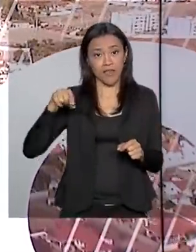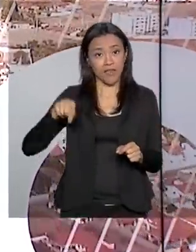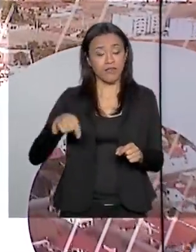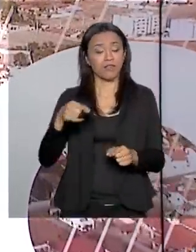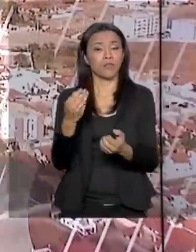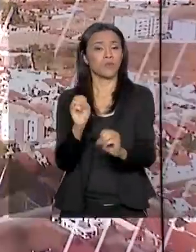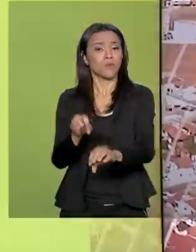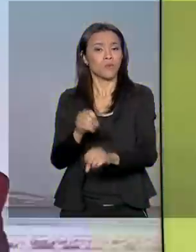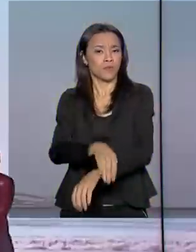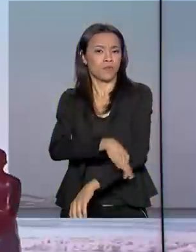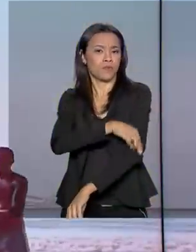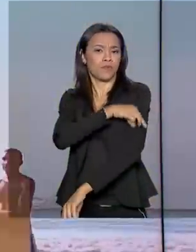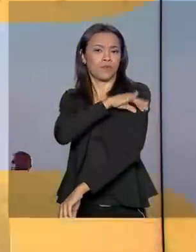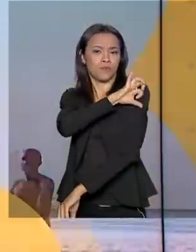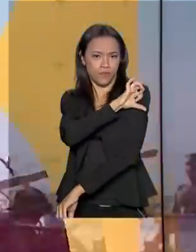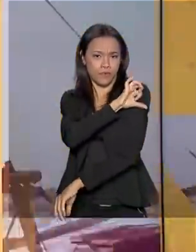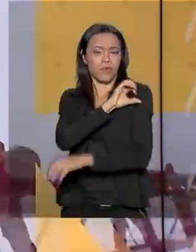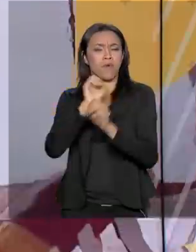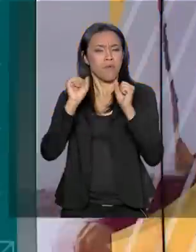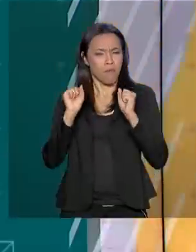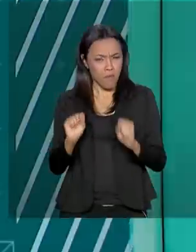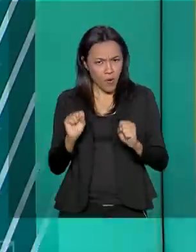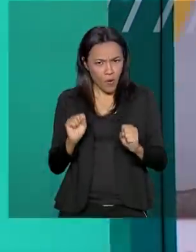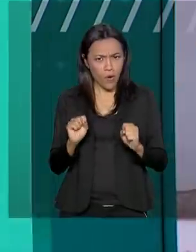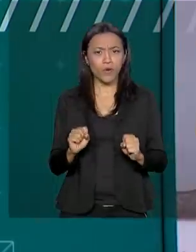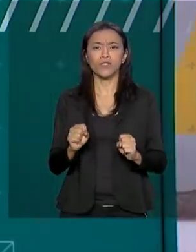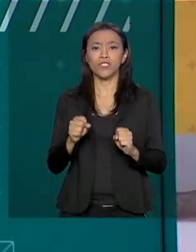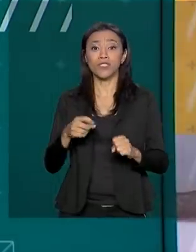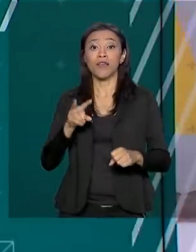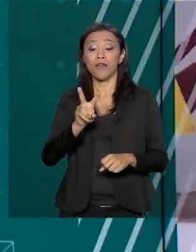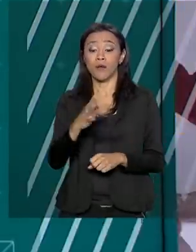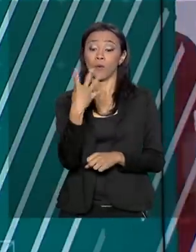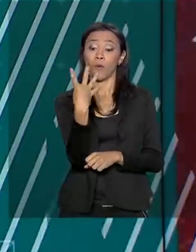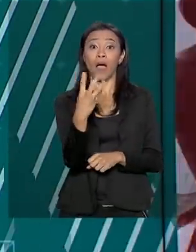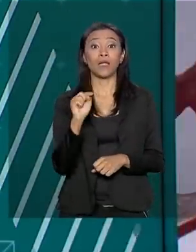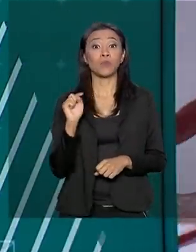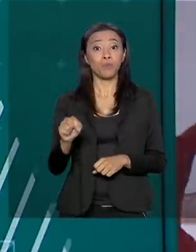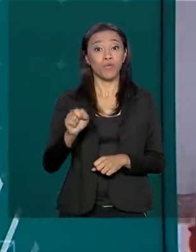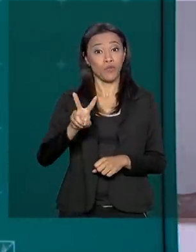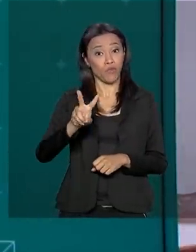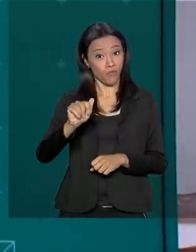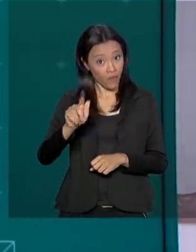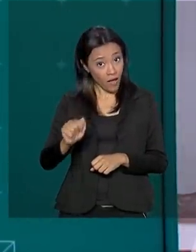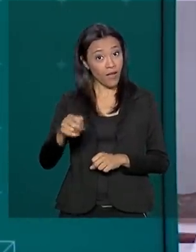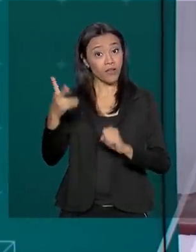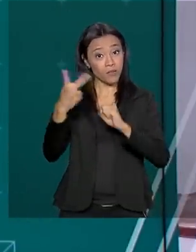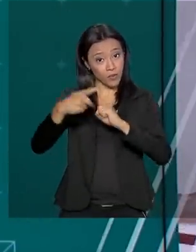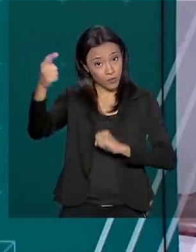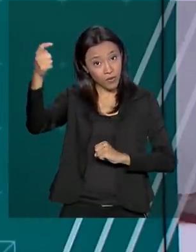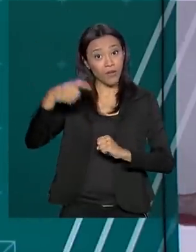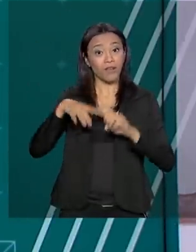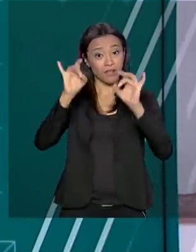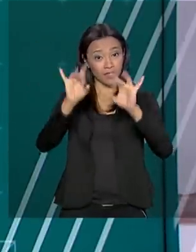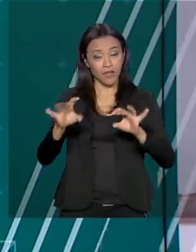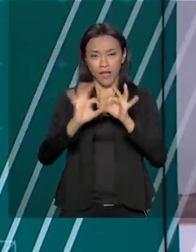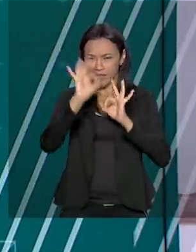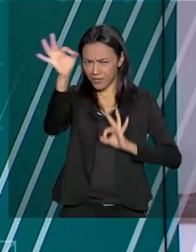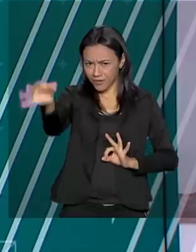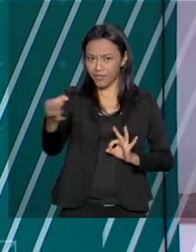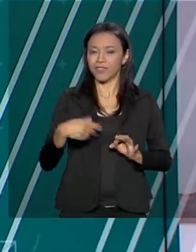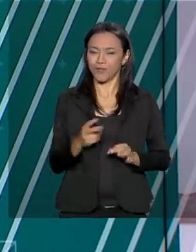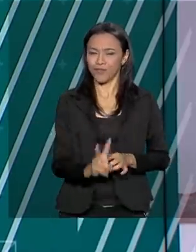fundamental poderão concorrer a quase 4 mil vagas em especialização à distância fique com a gente